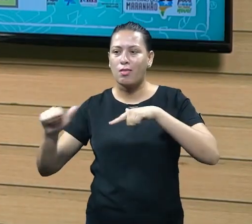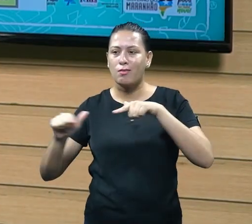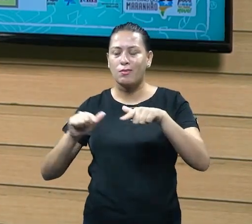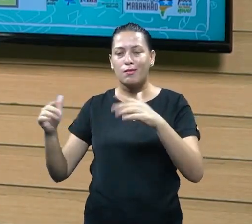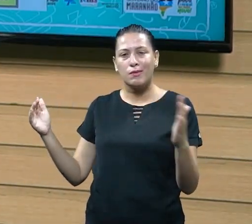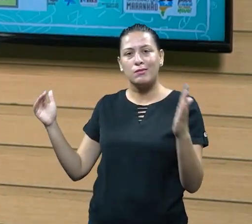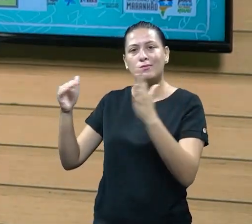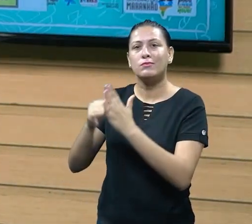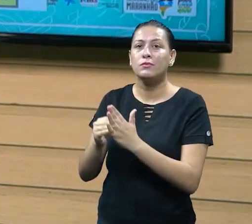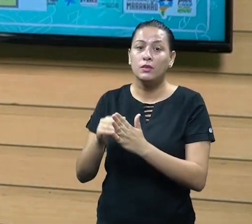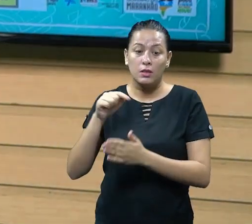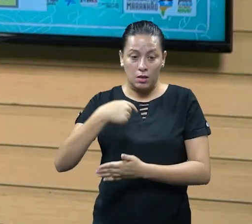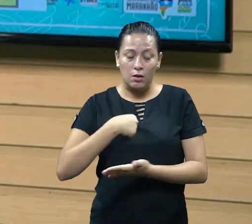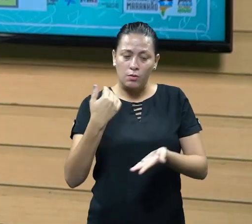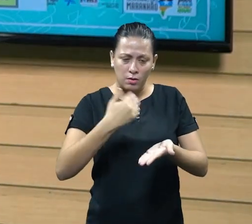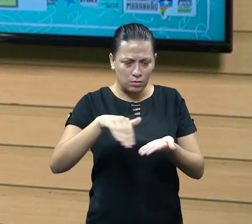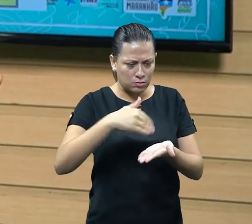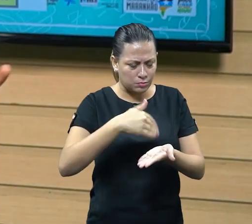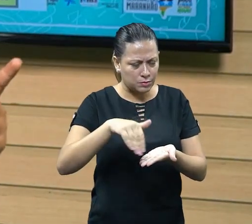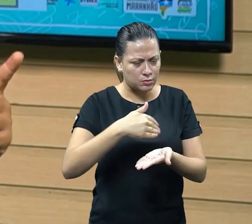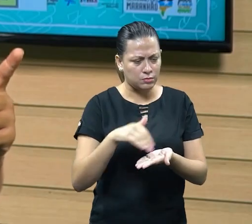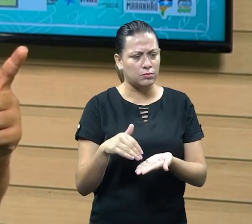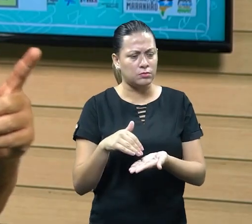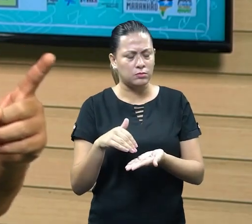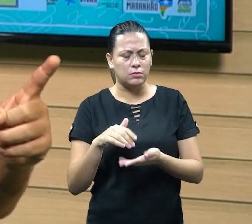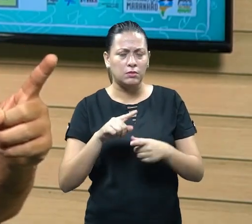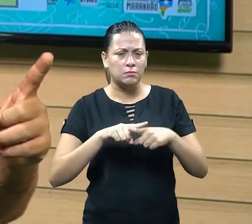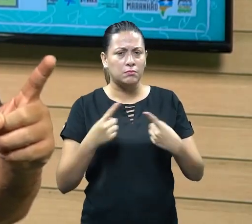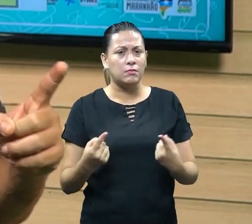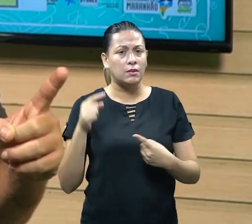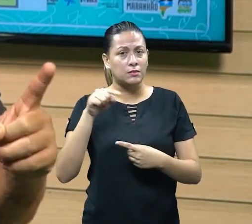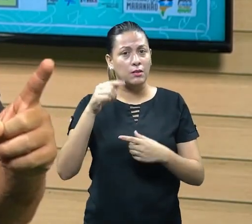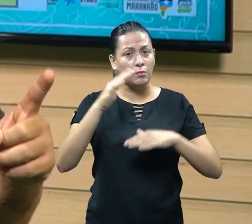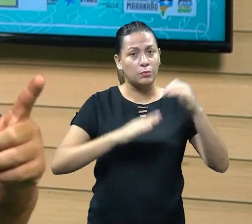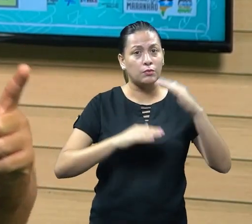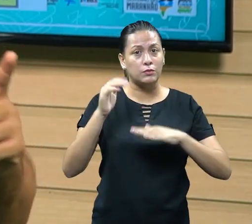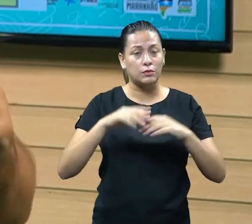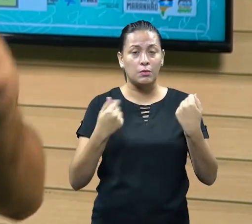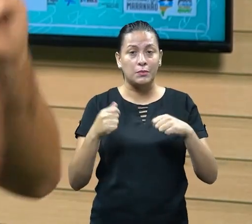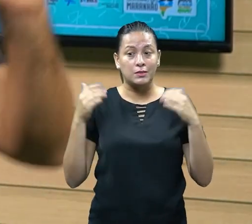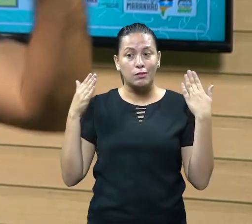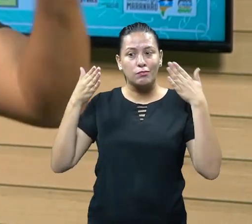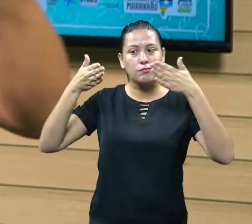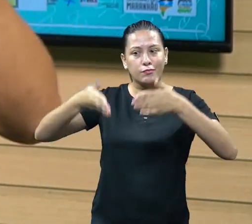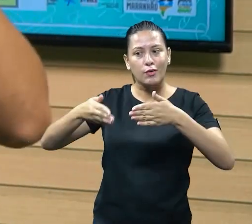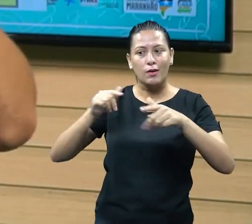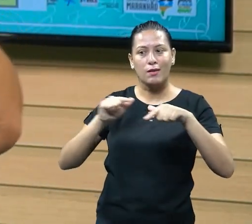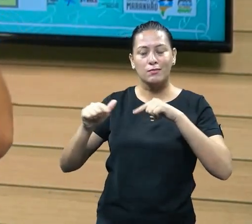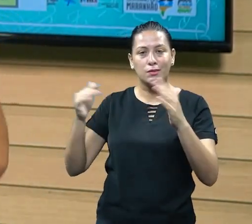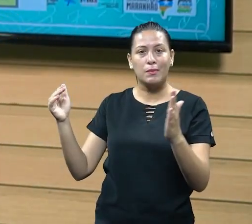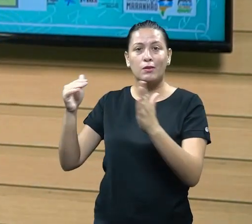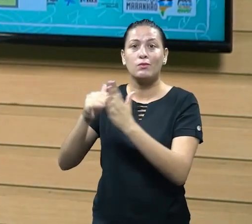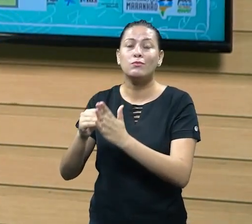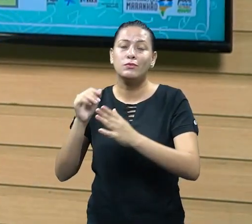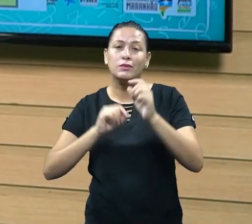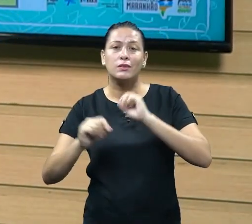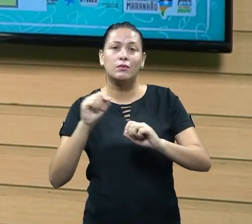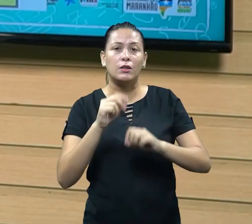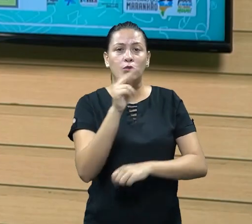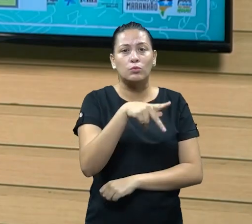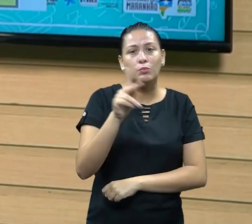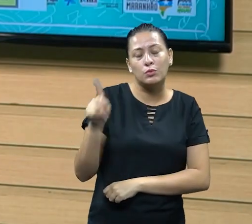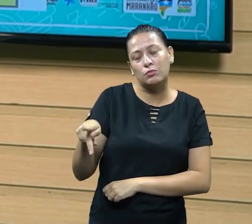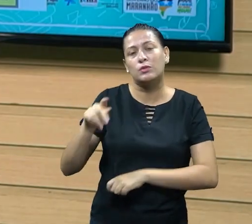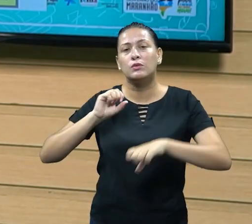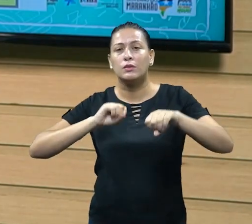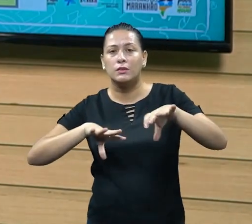né? Então, mesmo sendo recepcionista, eu vou colocar isso na cabeça desse profissional, que ele precisa focar na atividade fim, que é lá do professor de